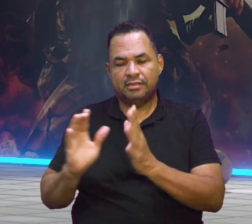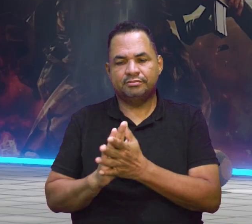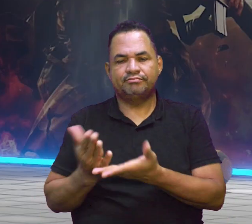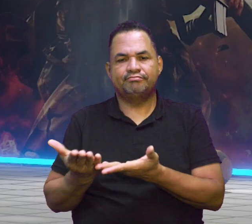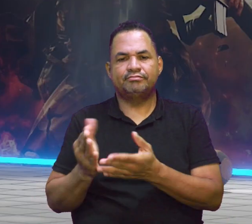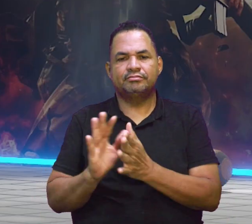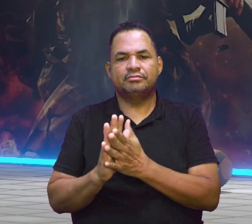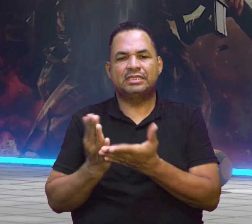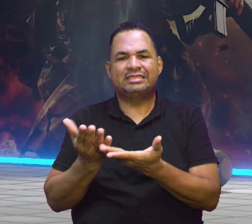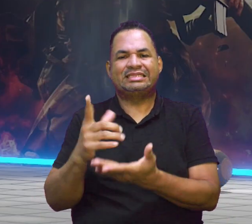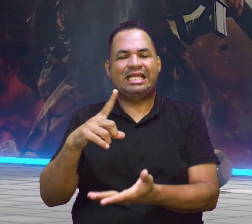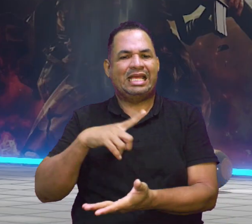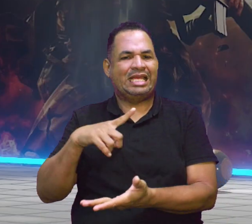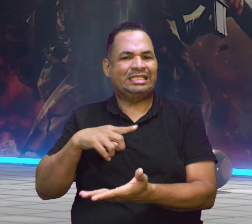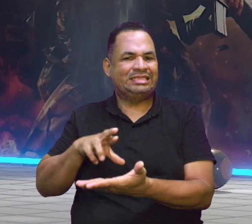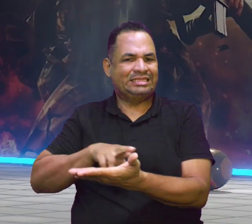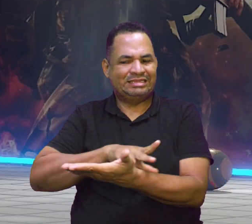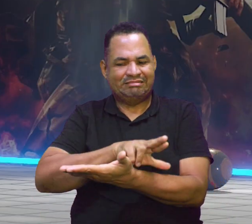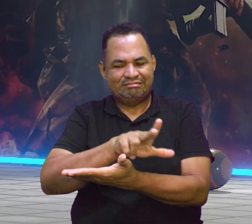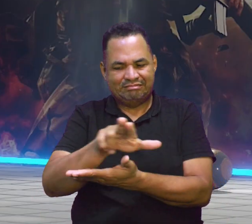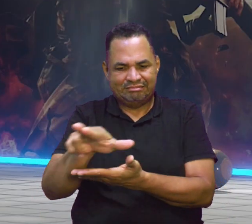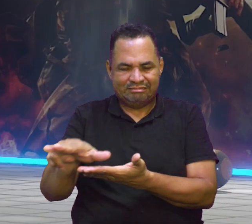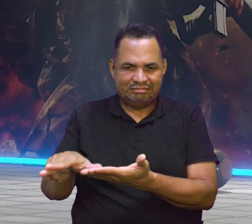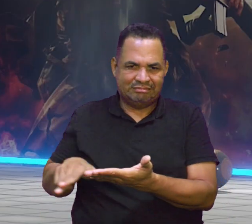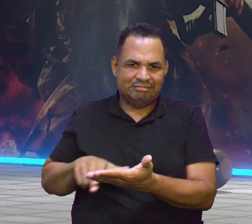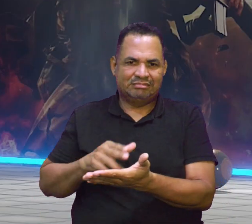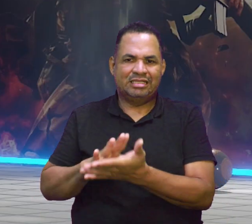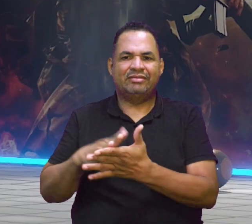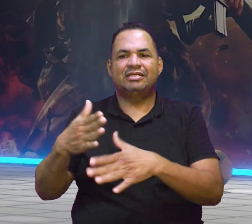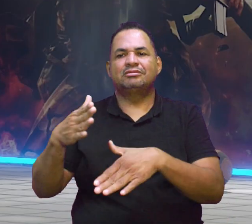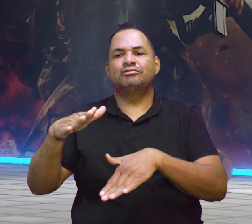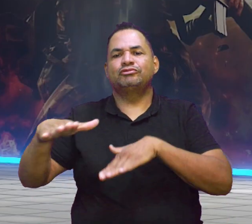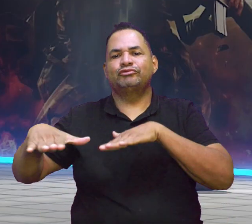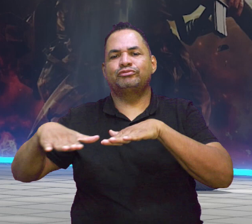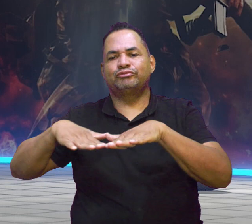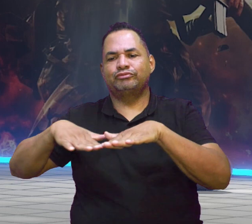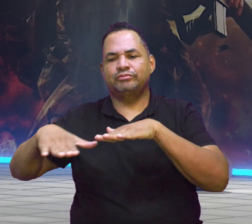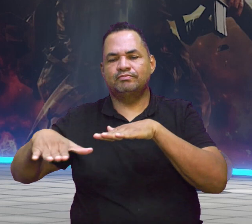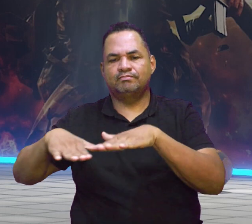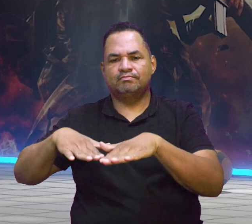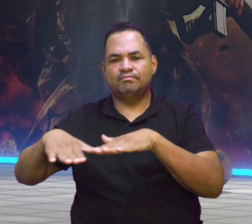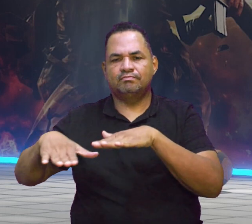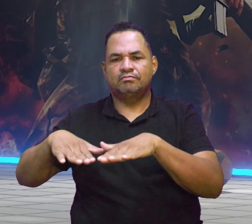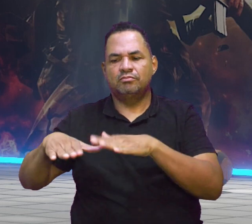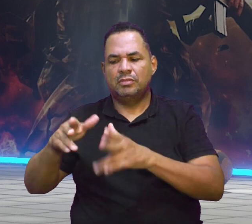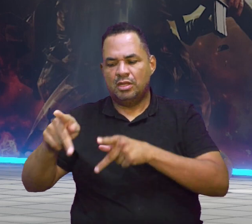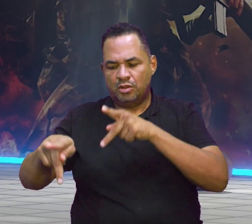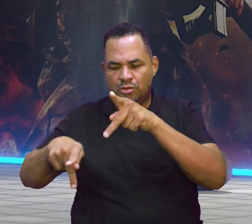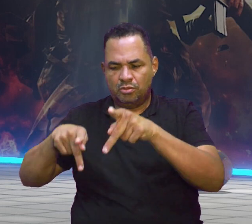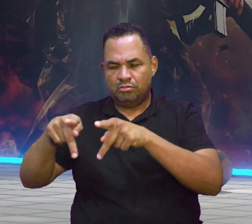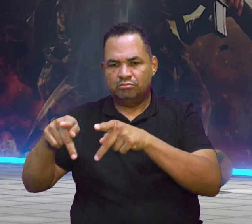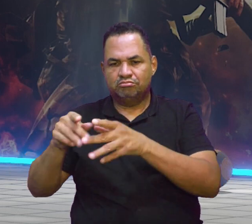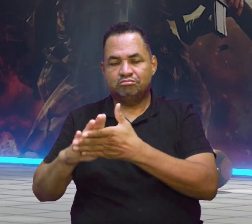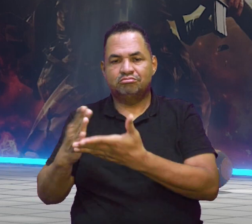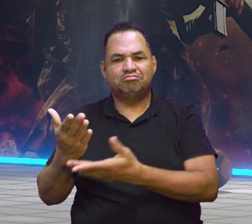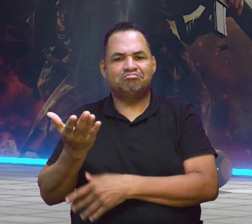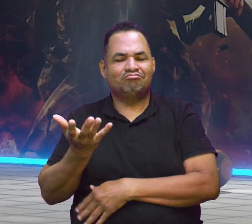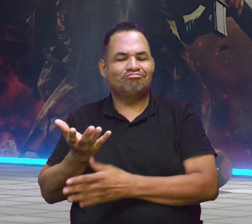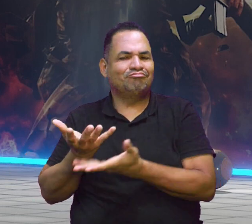enfrentar vários movimentos do povo que não vai se